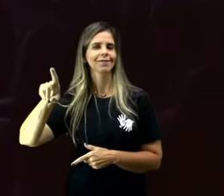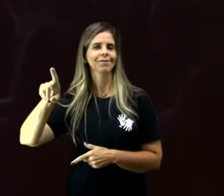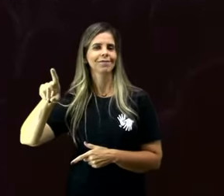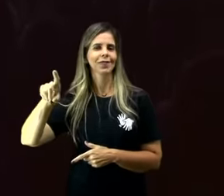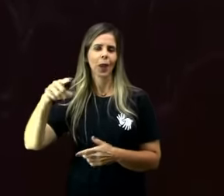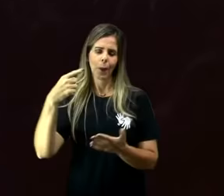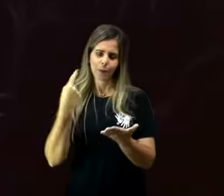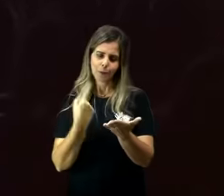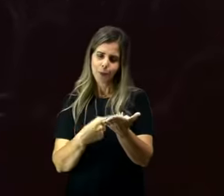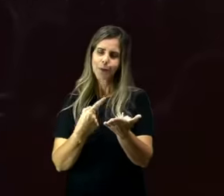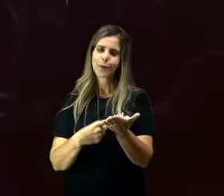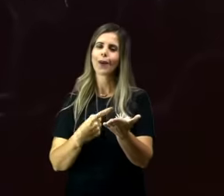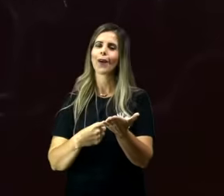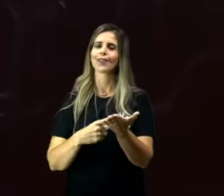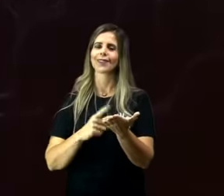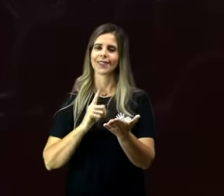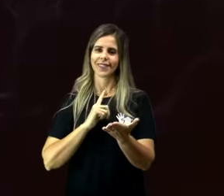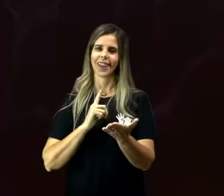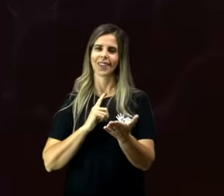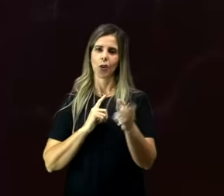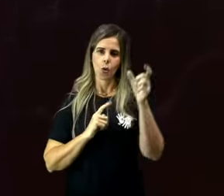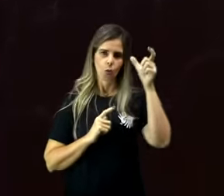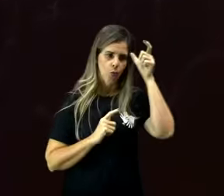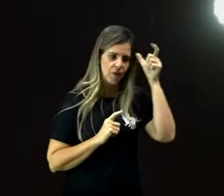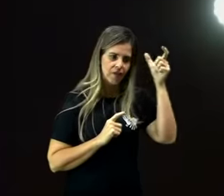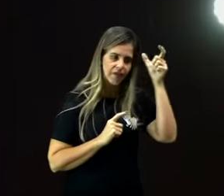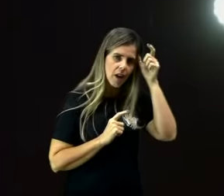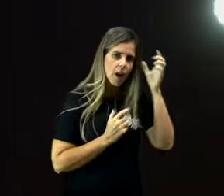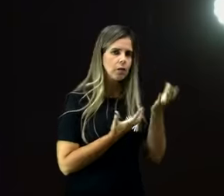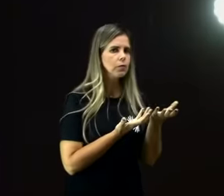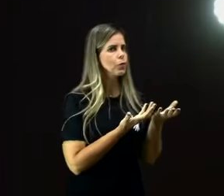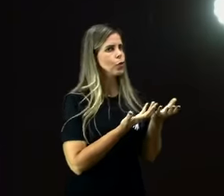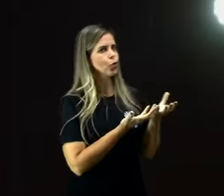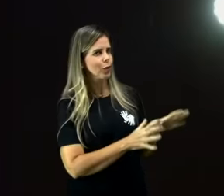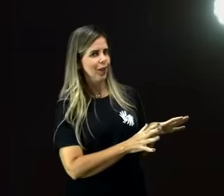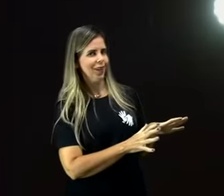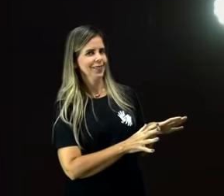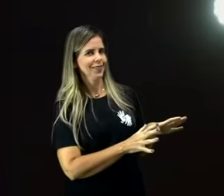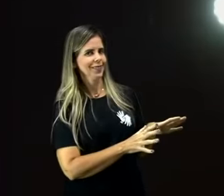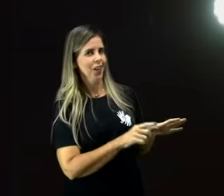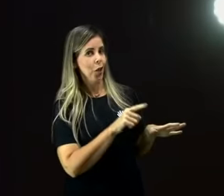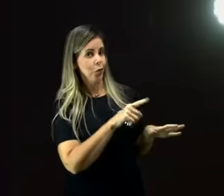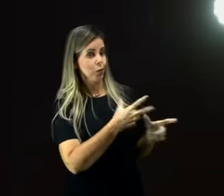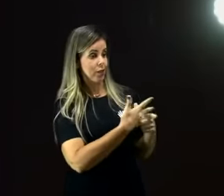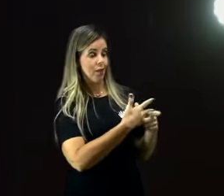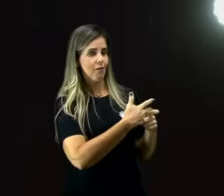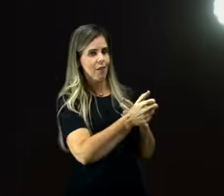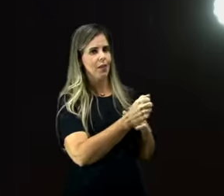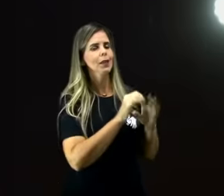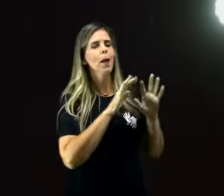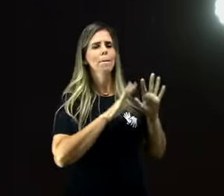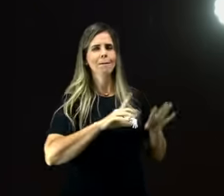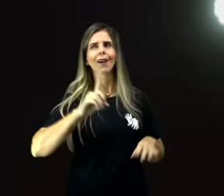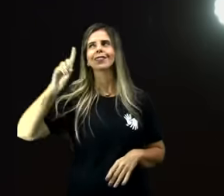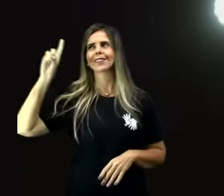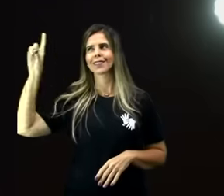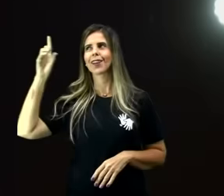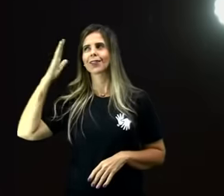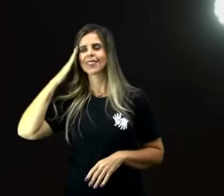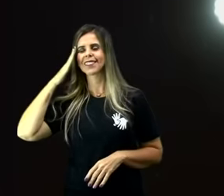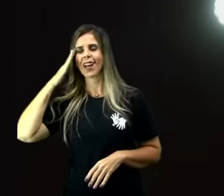do outro lado. O inferno não quer que você chegue do outro lado. O diabo não quer que você complete a sua jornada, porque ele